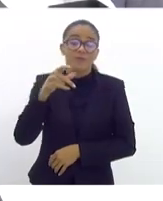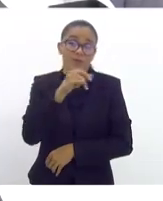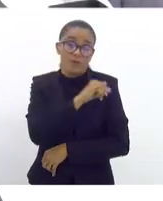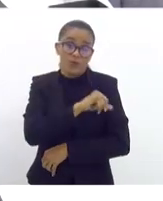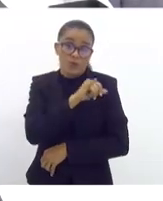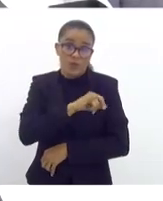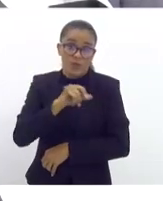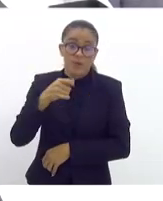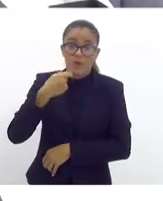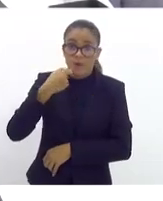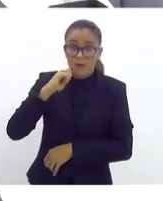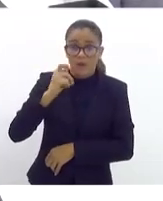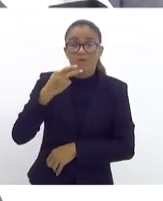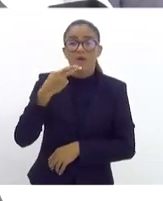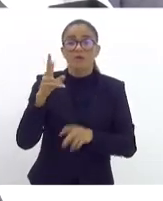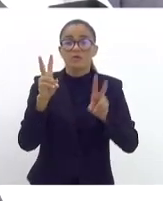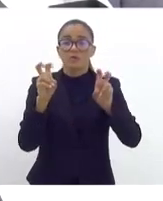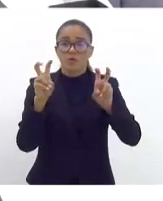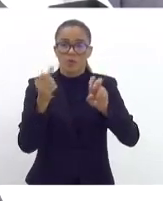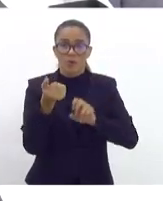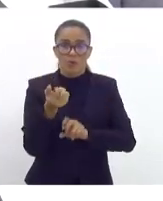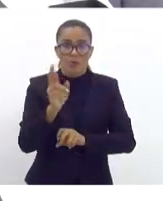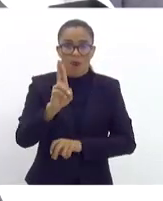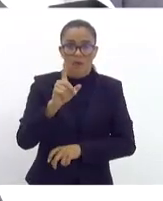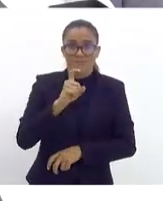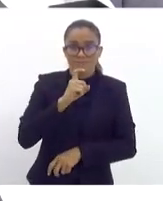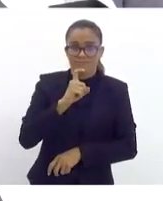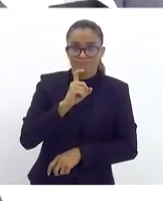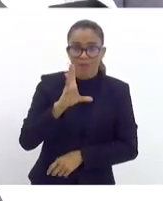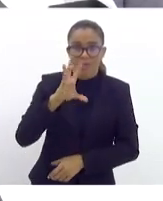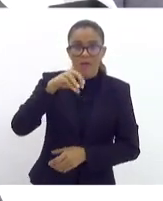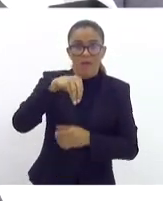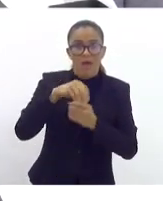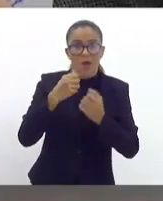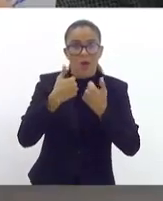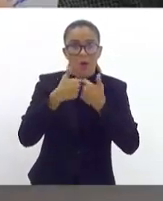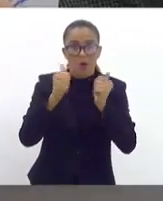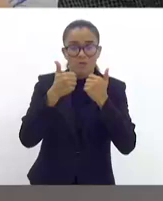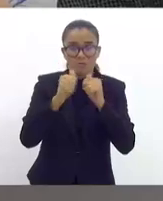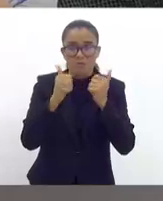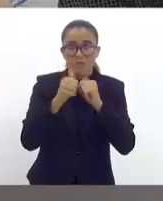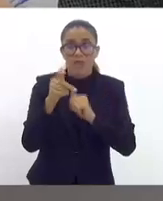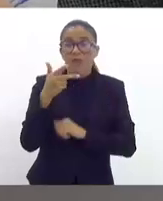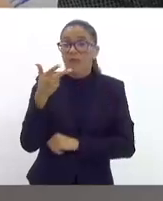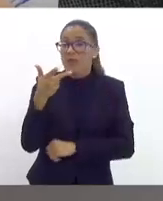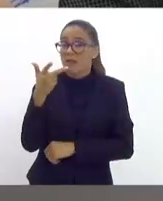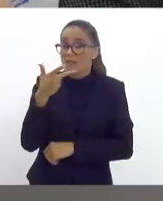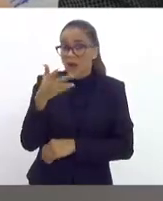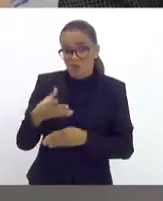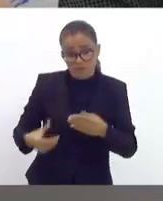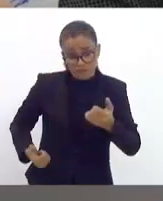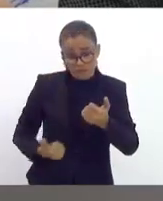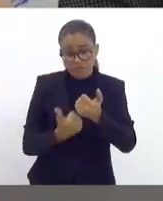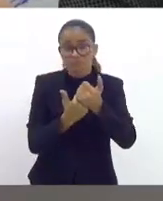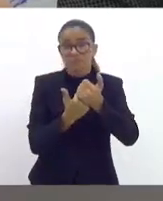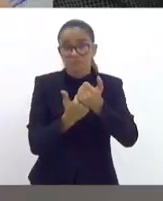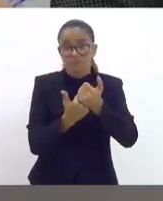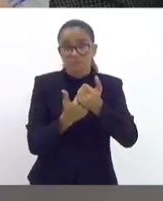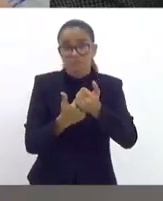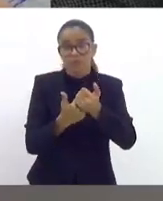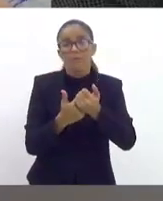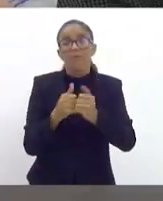foi em cima dessa história do ar condicionado e ele ia deu um tipo de subsídio para